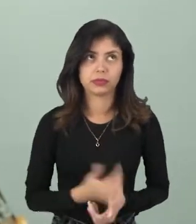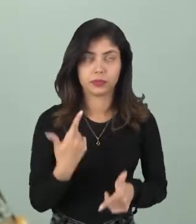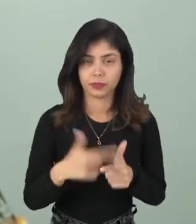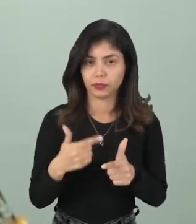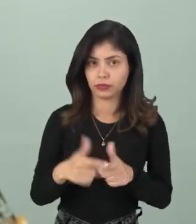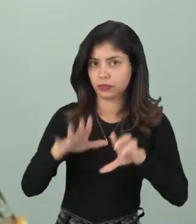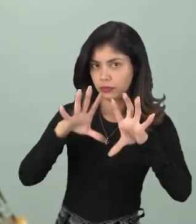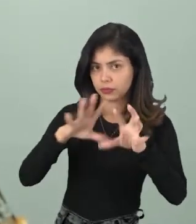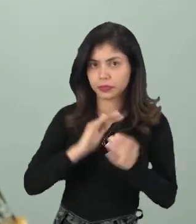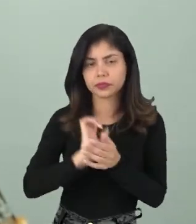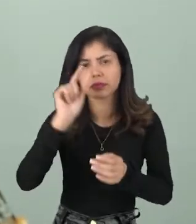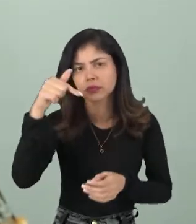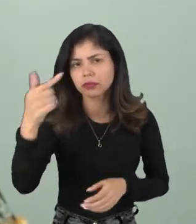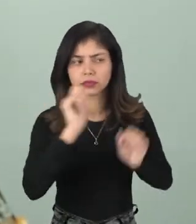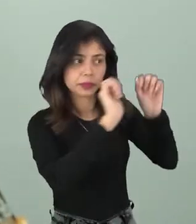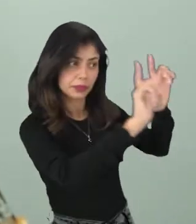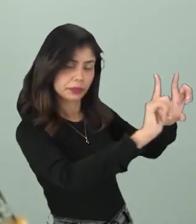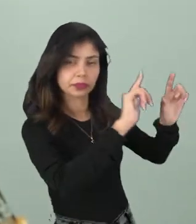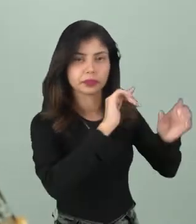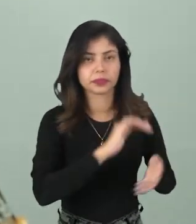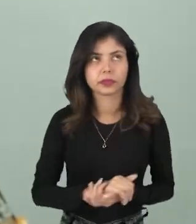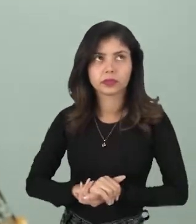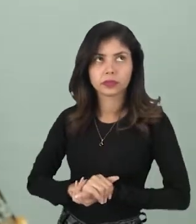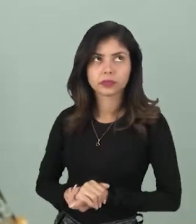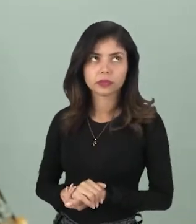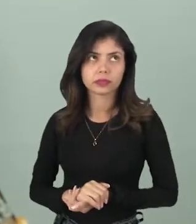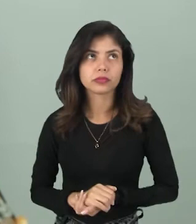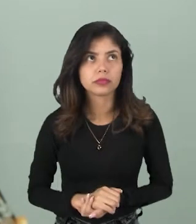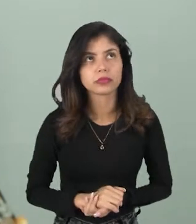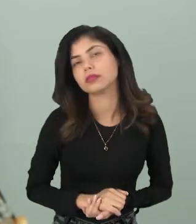situação lá no cartaz